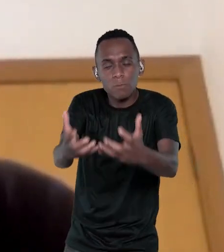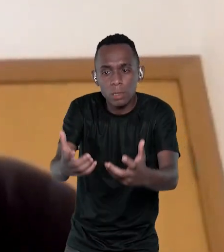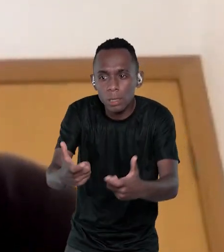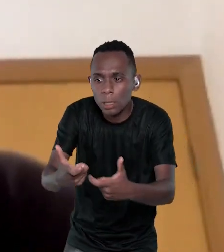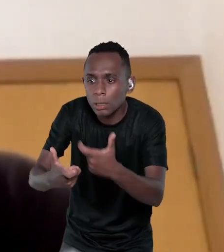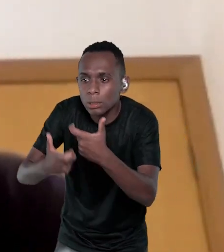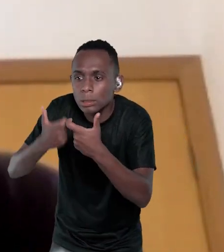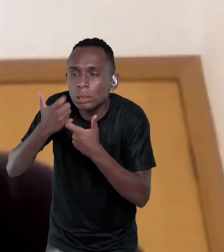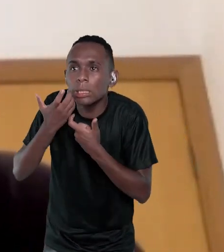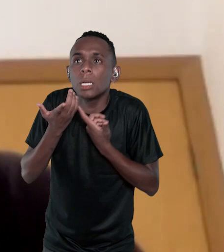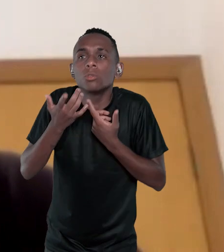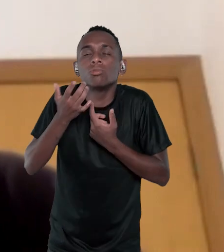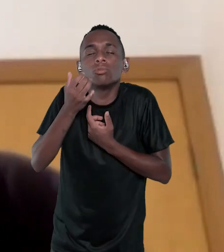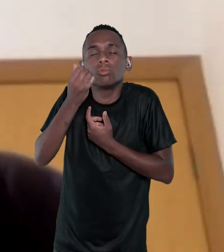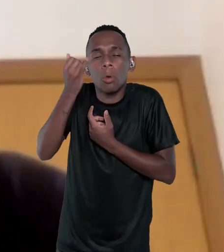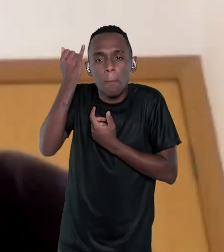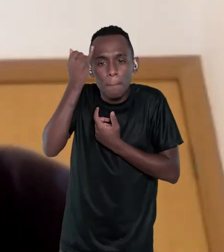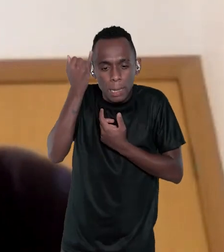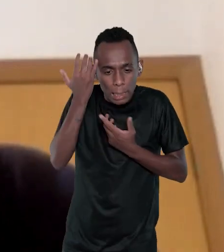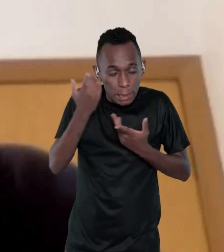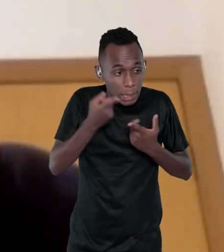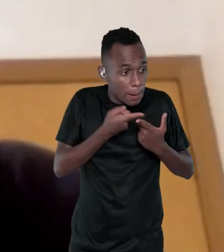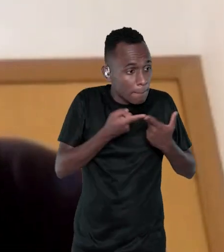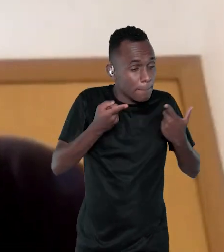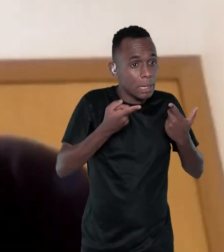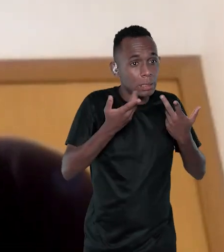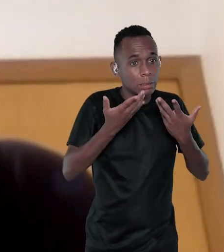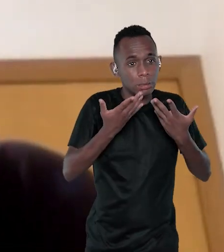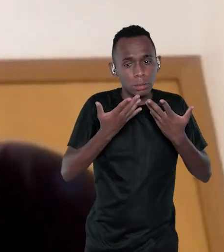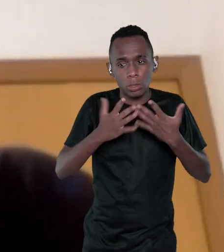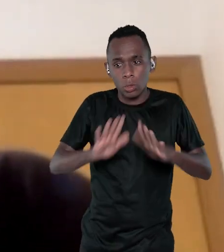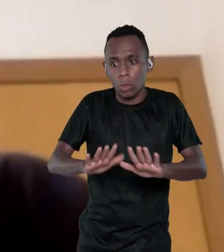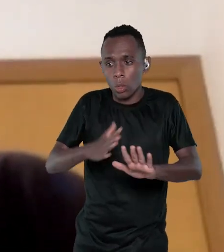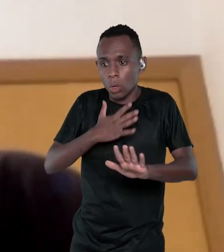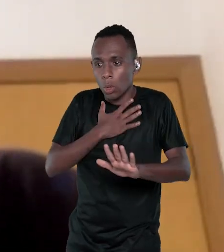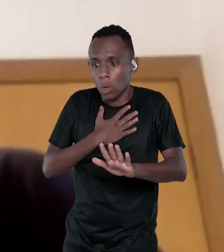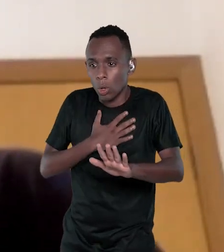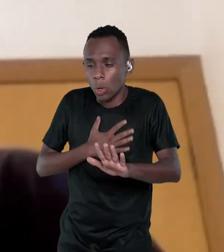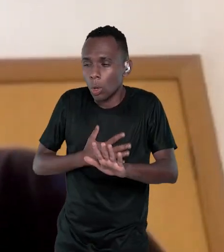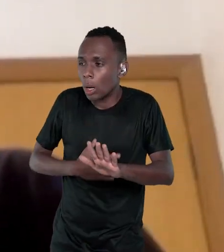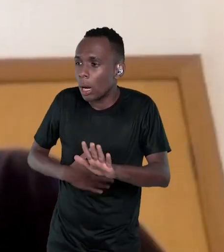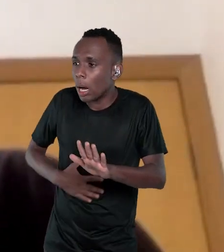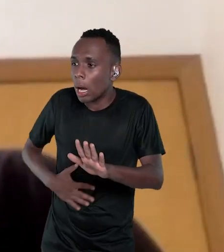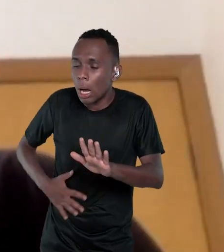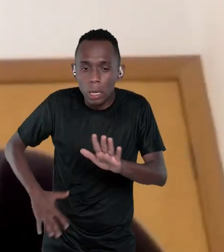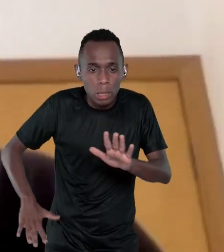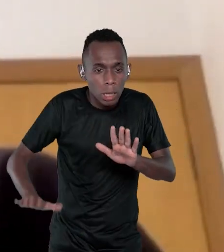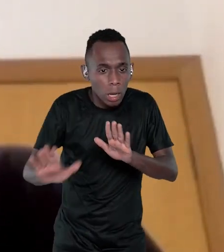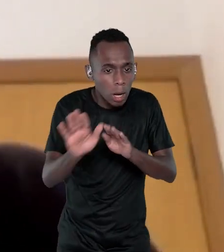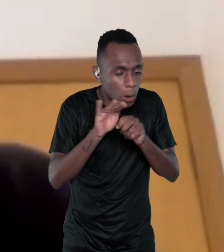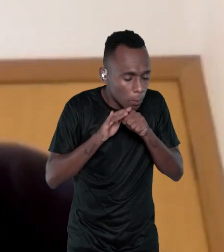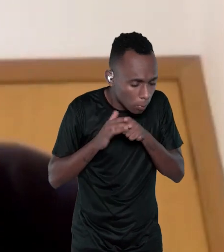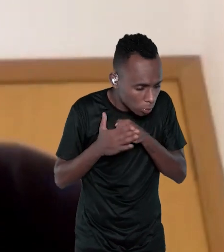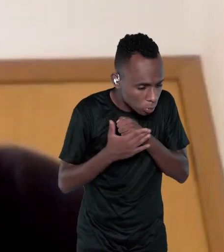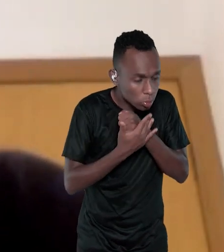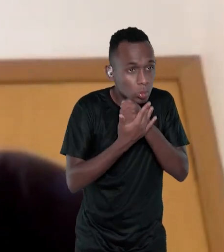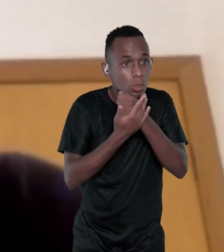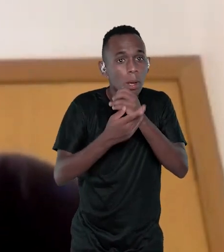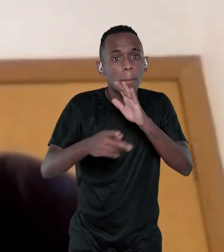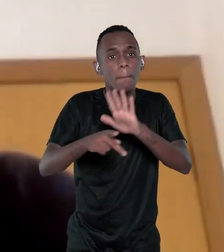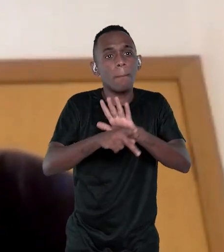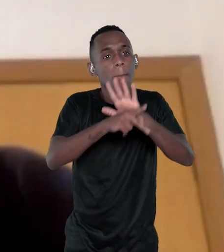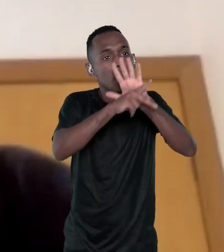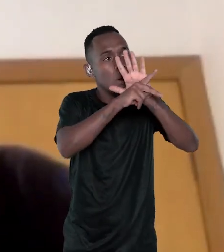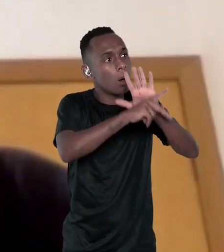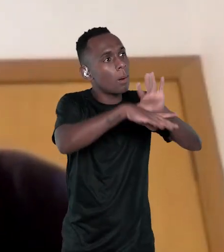ossos, caminho atrás de sexo e preguiça. Em seus lençóis repousa o